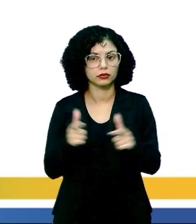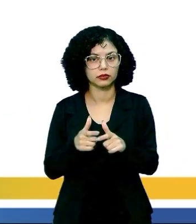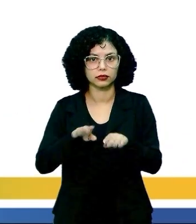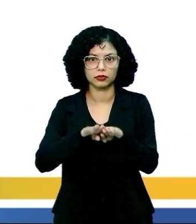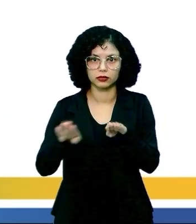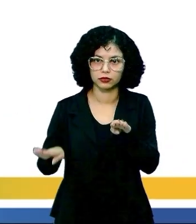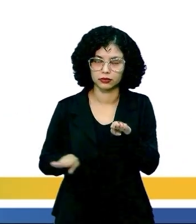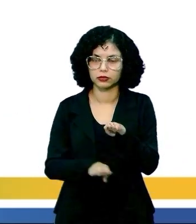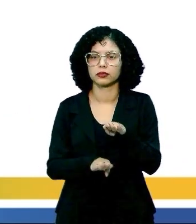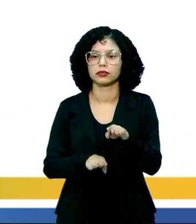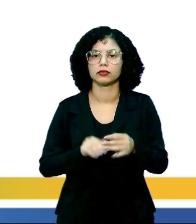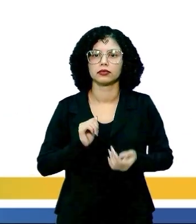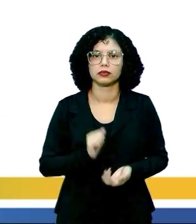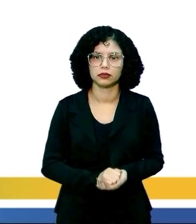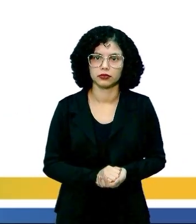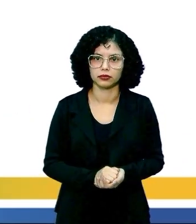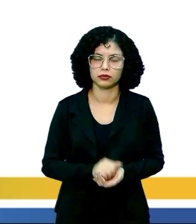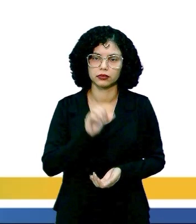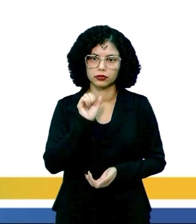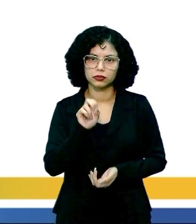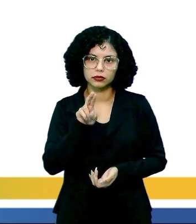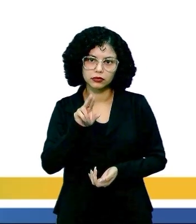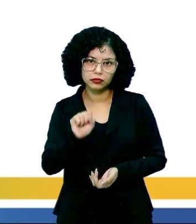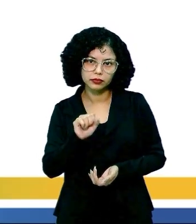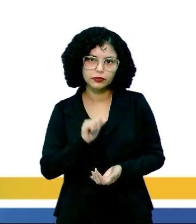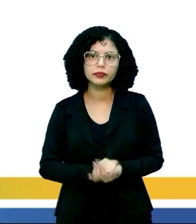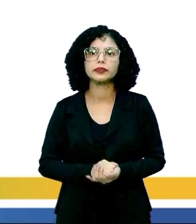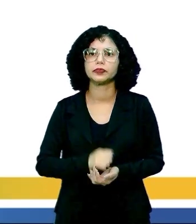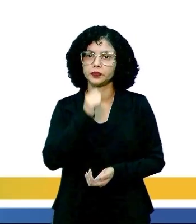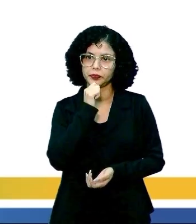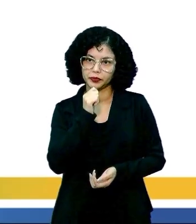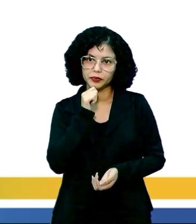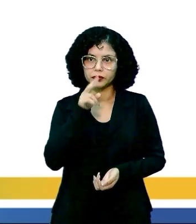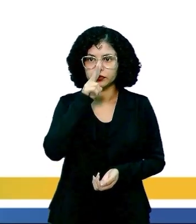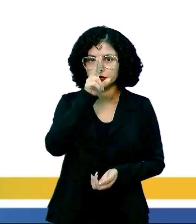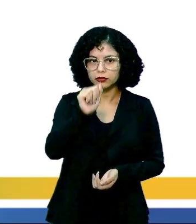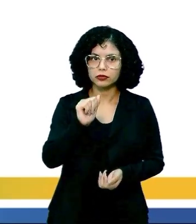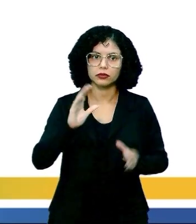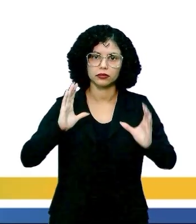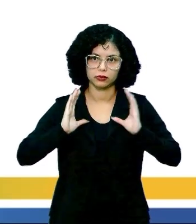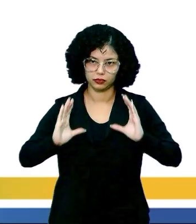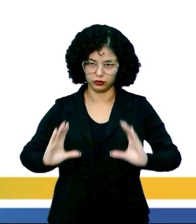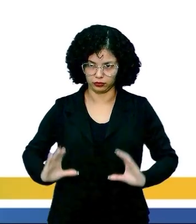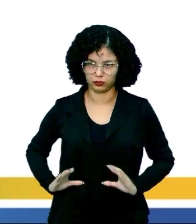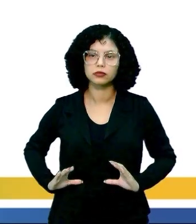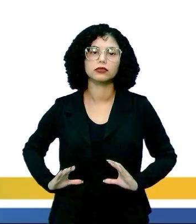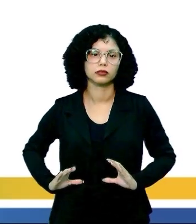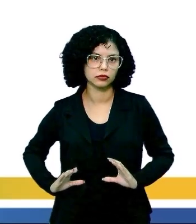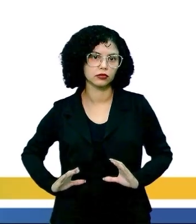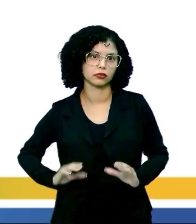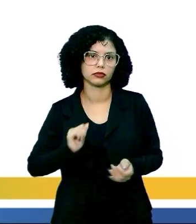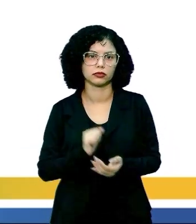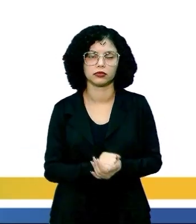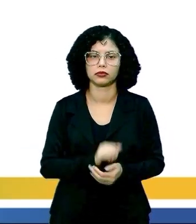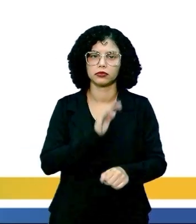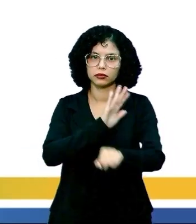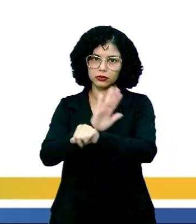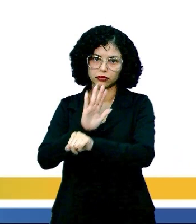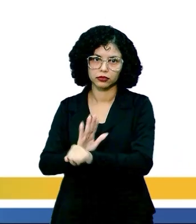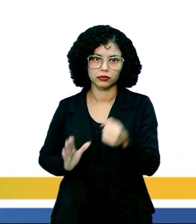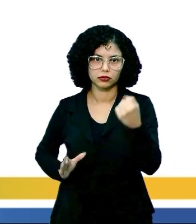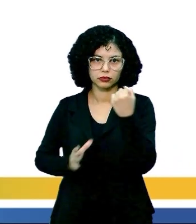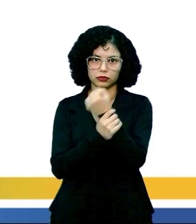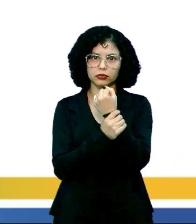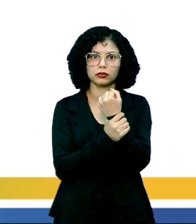cidadãos e reduzem as desigualdades. O SUS é uma diretriz que fortalece a